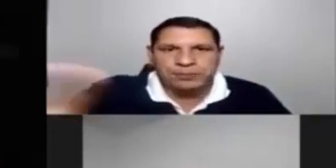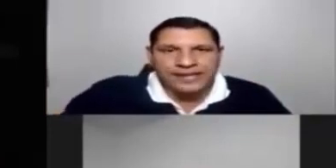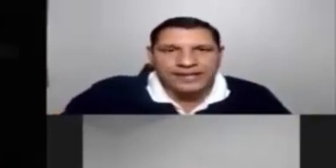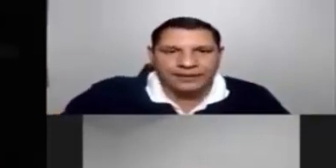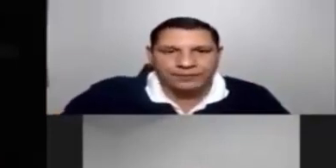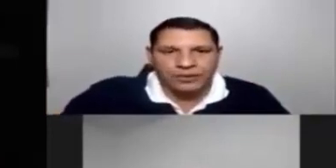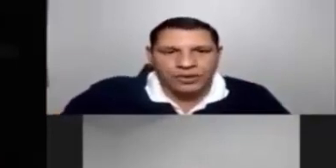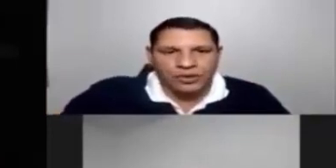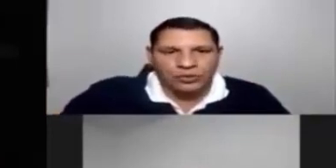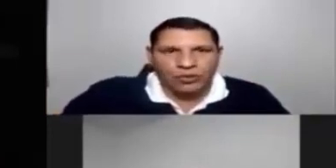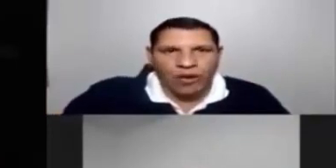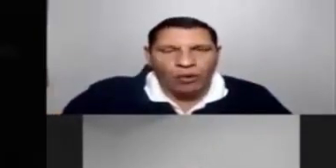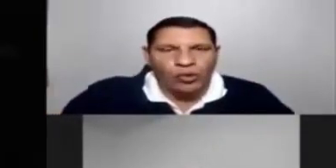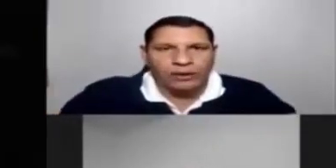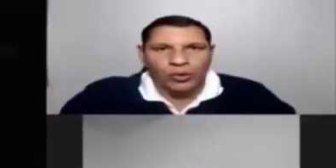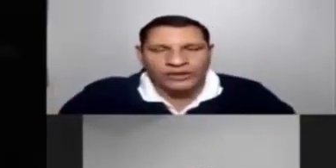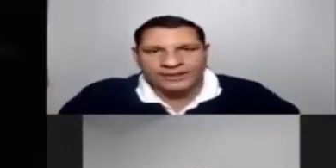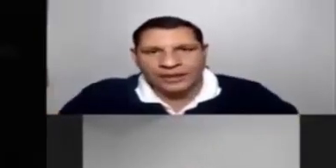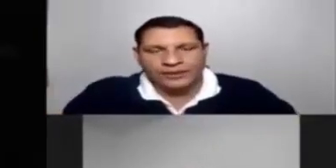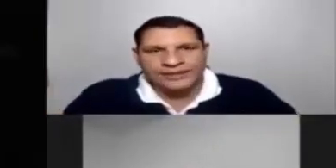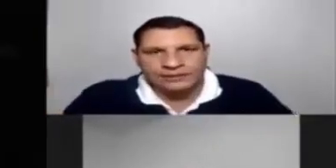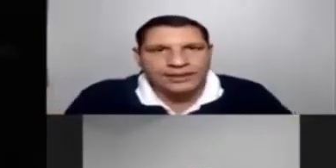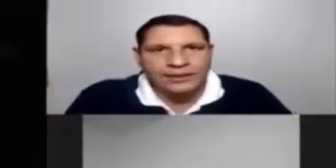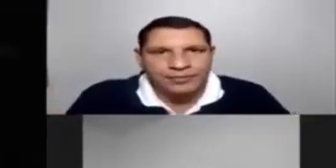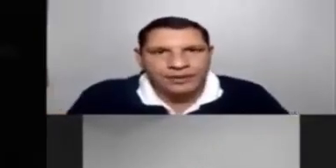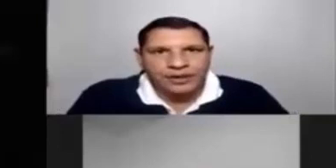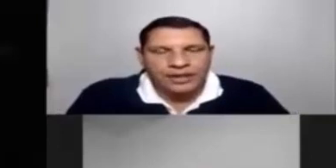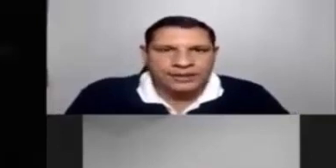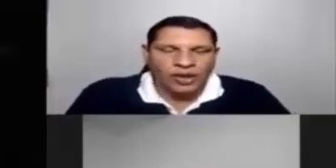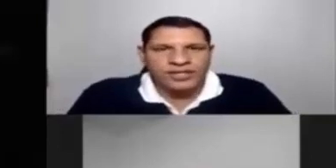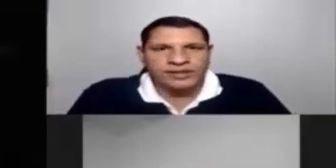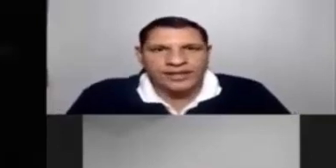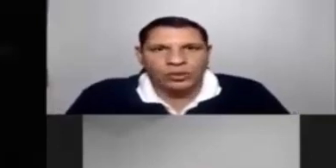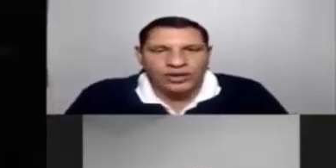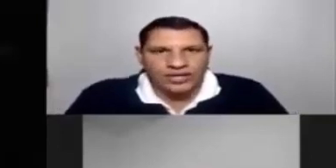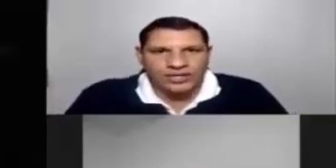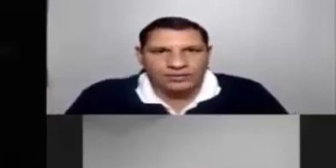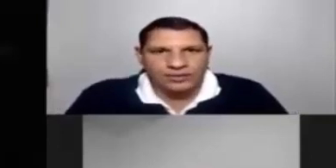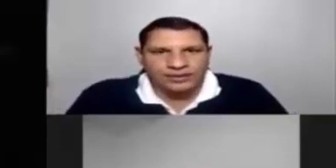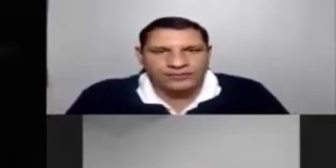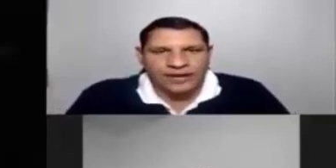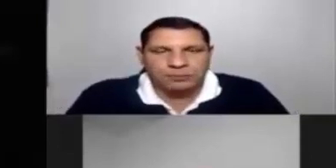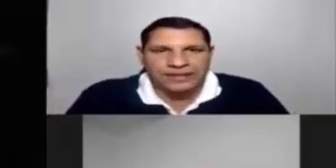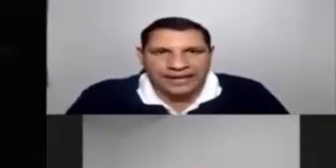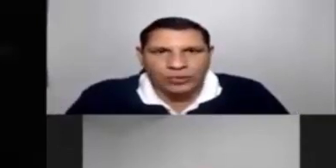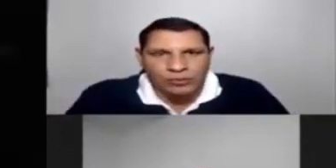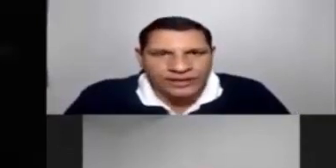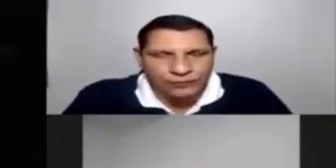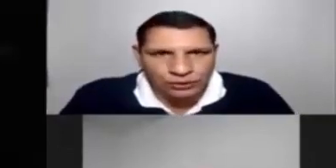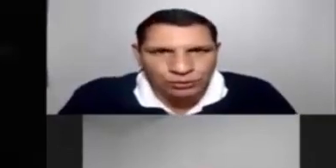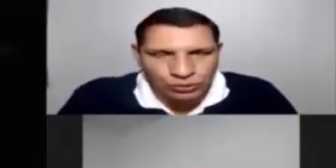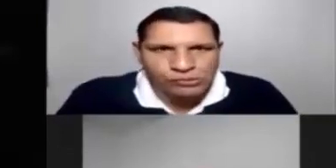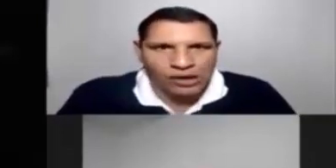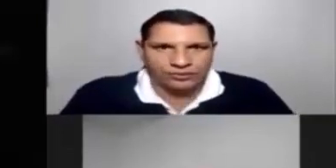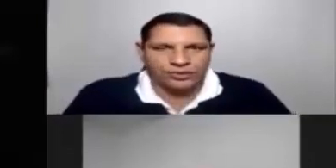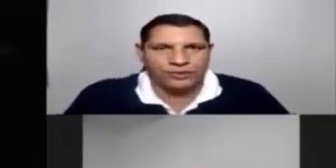explica alguma coisa que está acontecendo ali. Então a gente tem Lucas que vai explicar como é